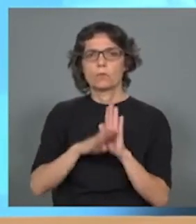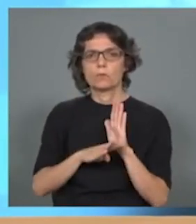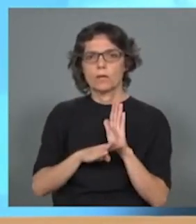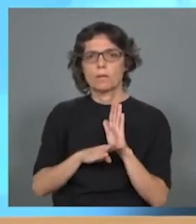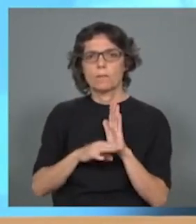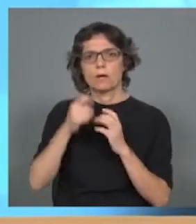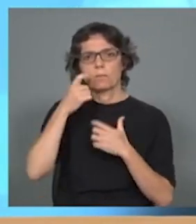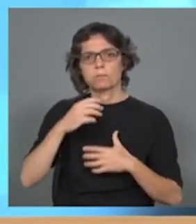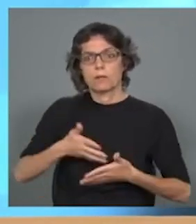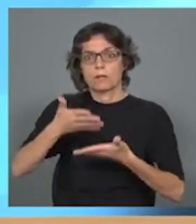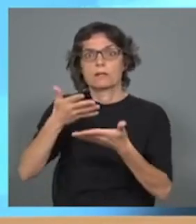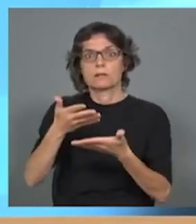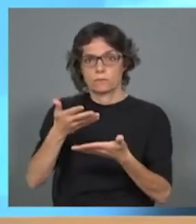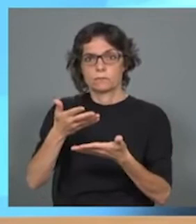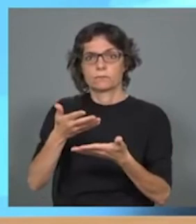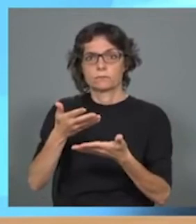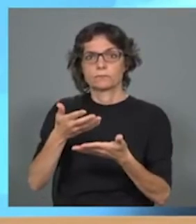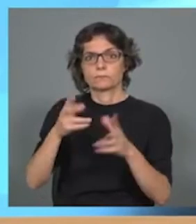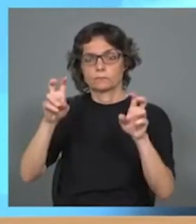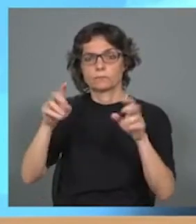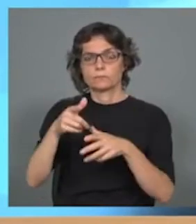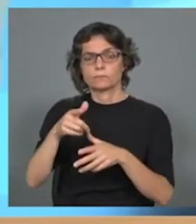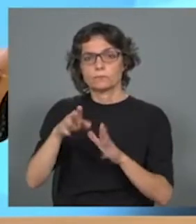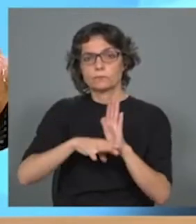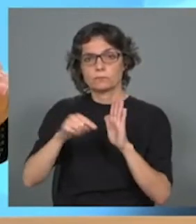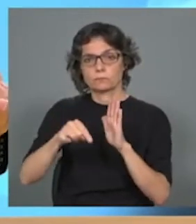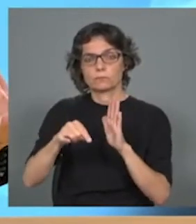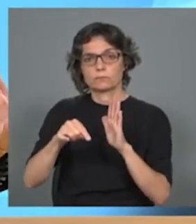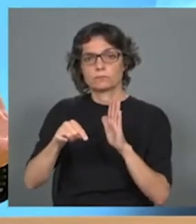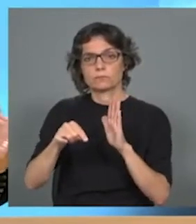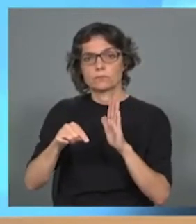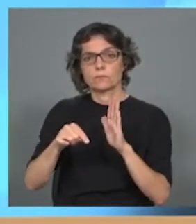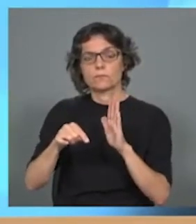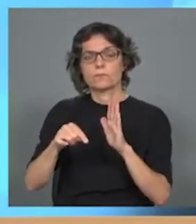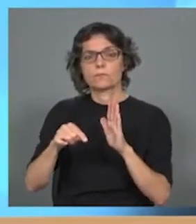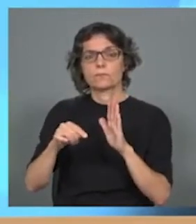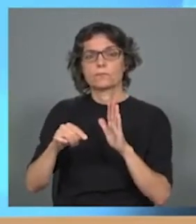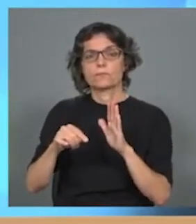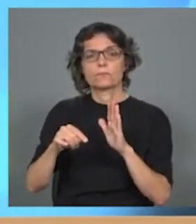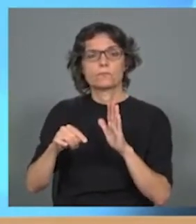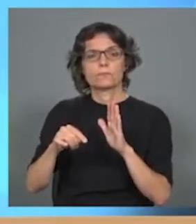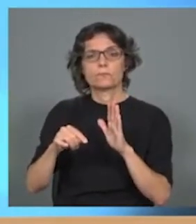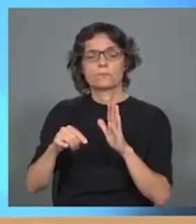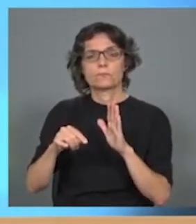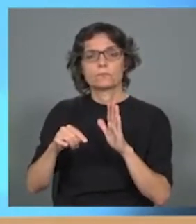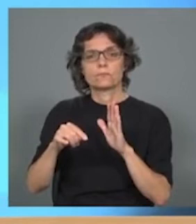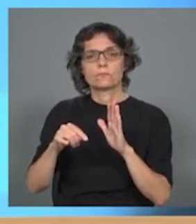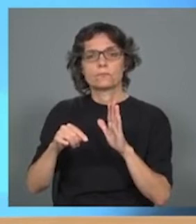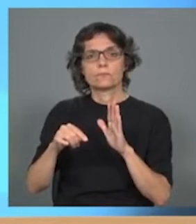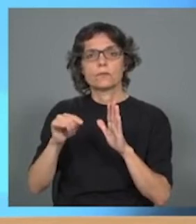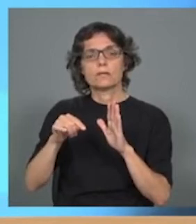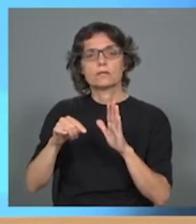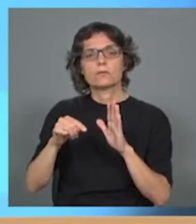Ativos, que fez um jogo para trabalhar a